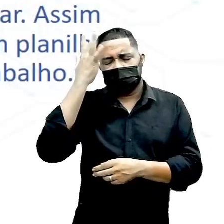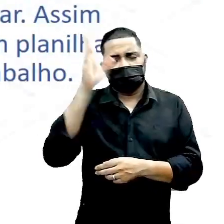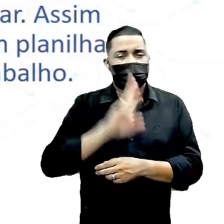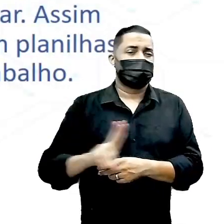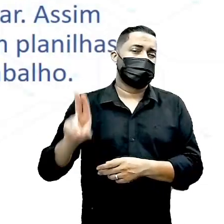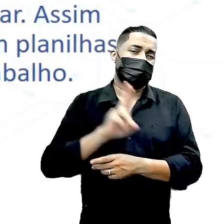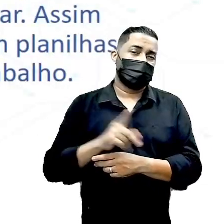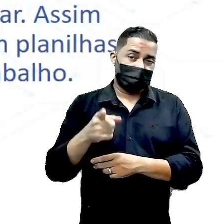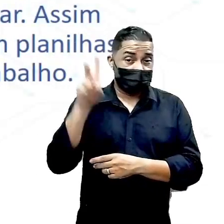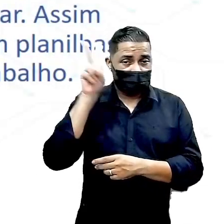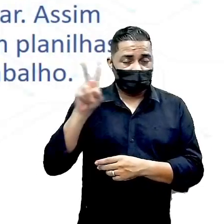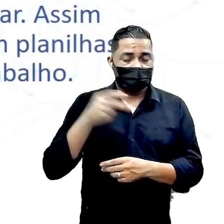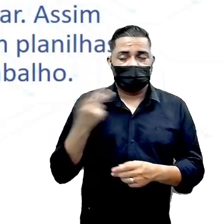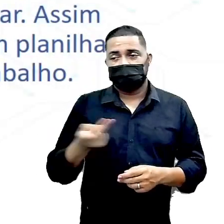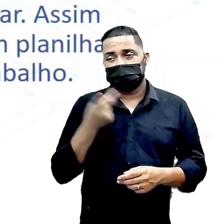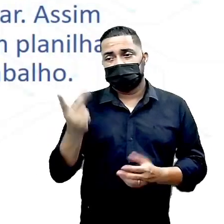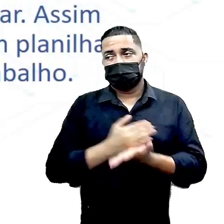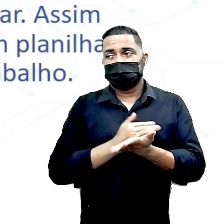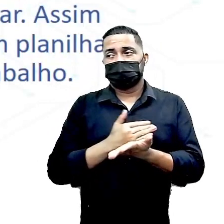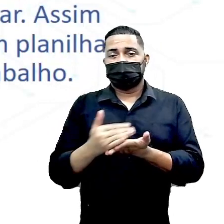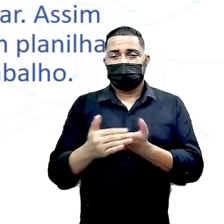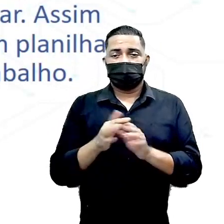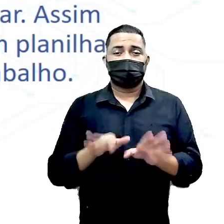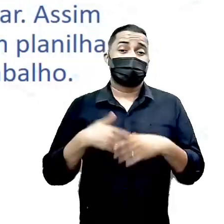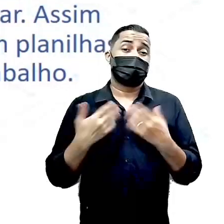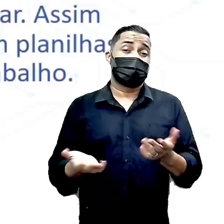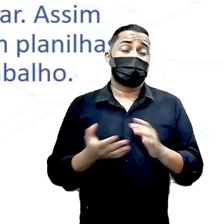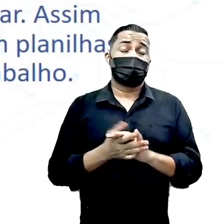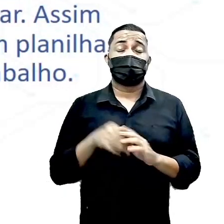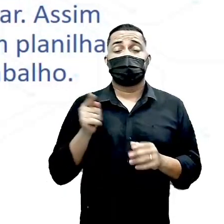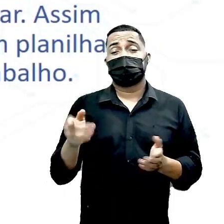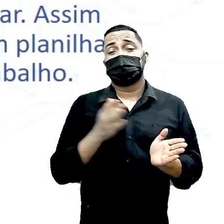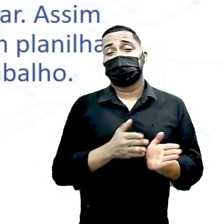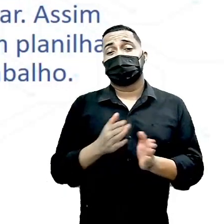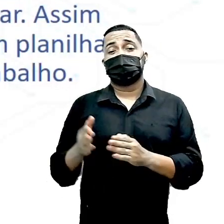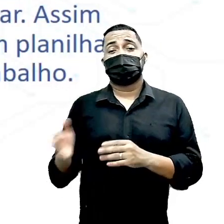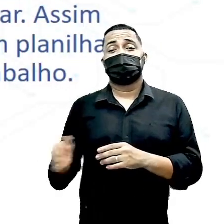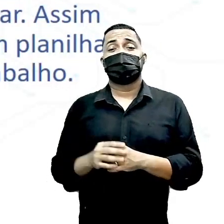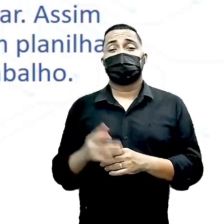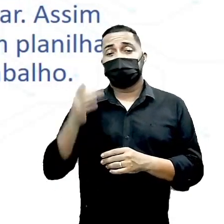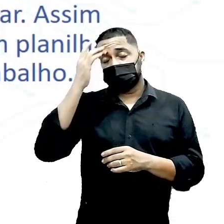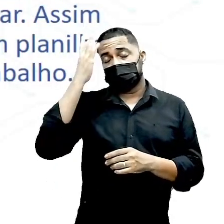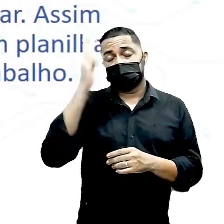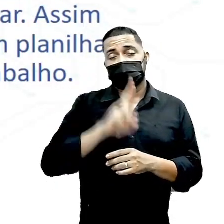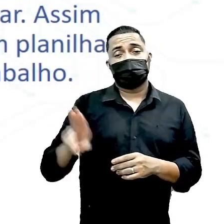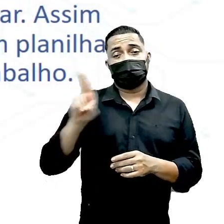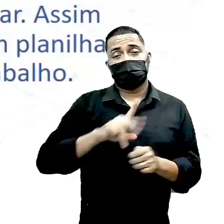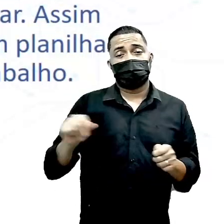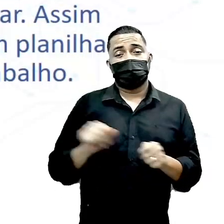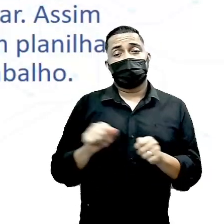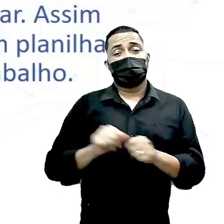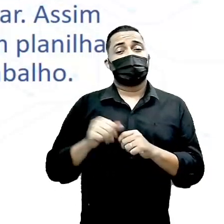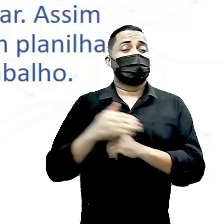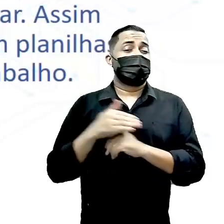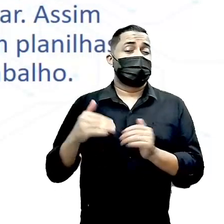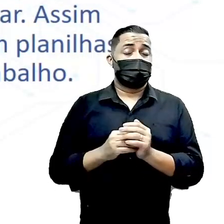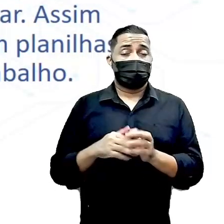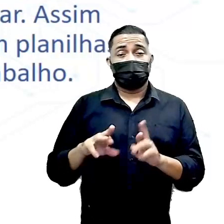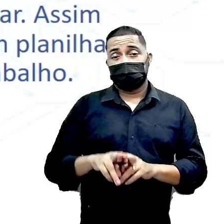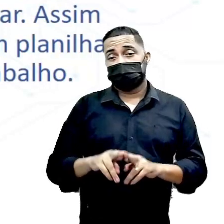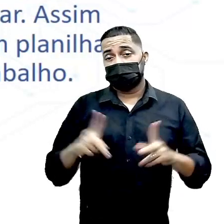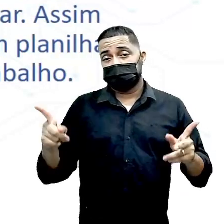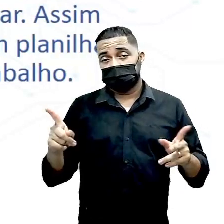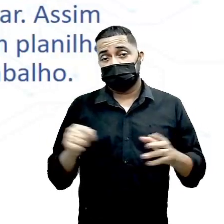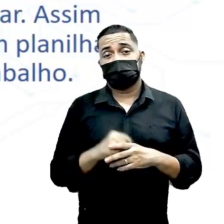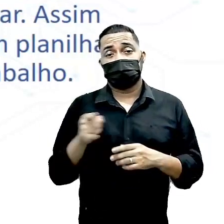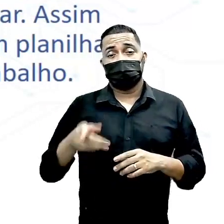vocês leem o que a gente falou agora no começo. Então, essa parte do fácil de usar faz toda a diferença. Afinal,